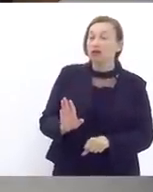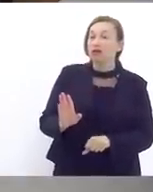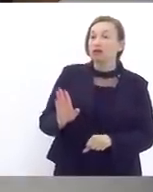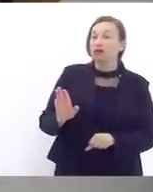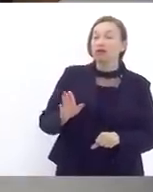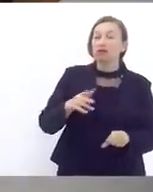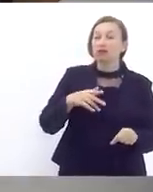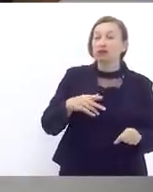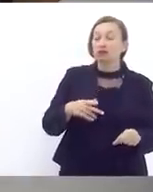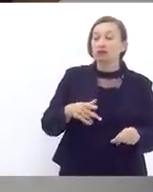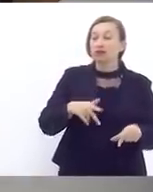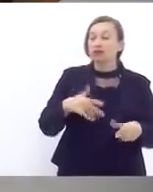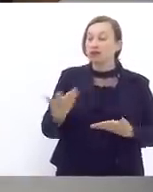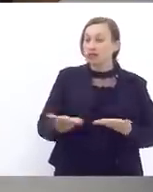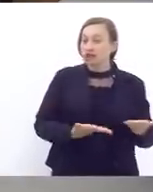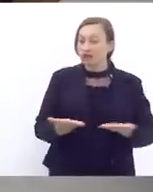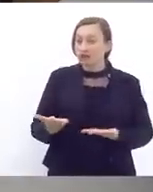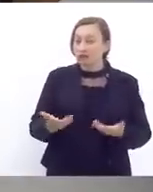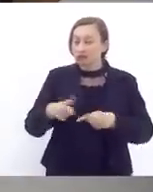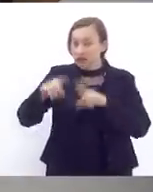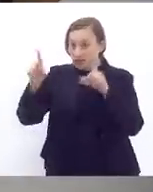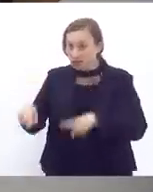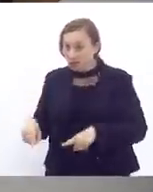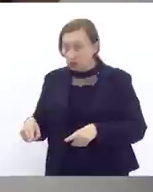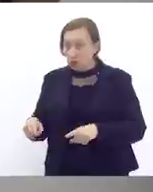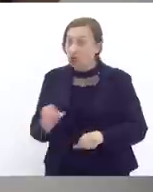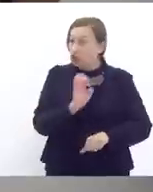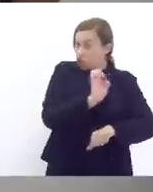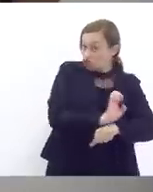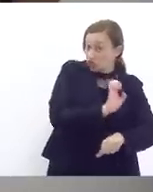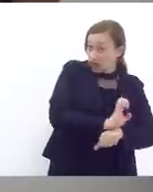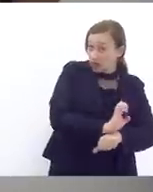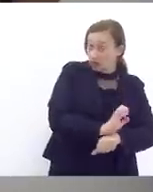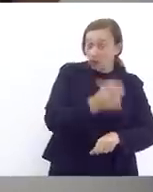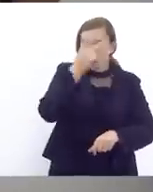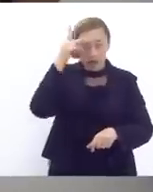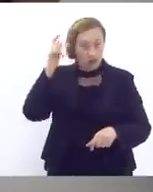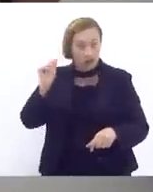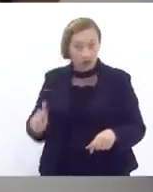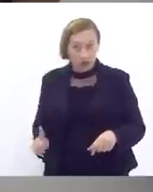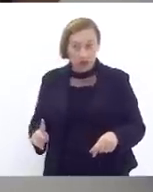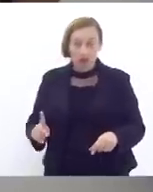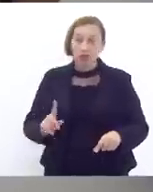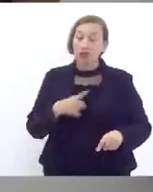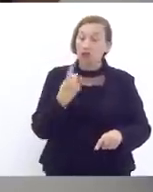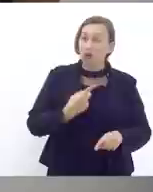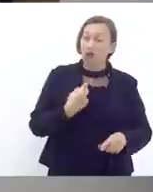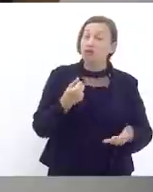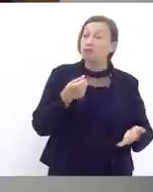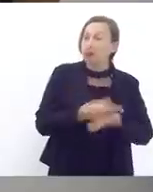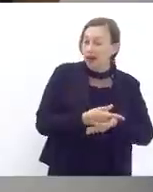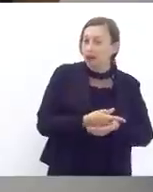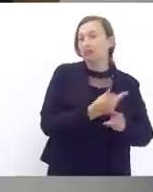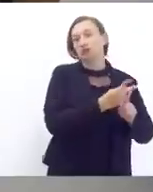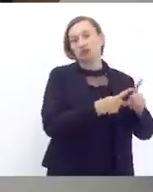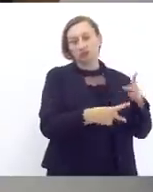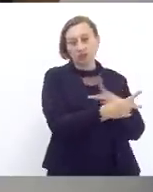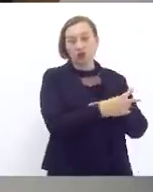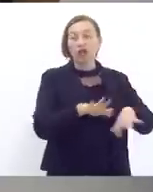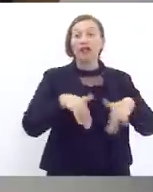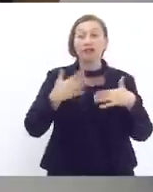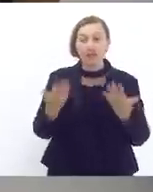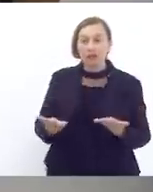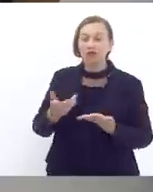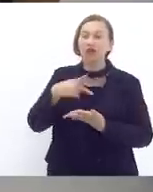tá e a gente tá tratando um empregador das pensionistas Mas nós somos contribuinte então a gente está